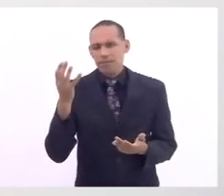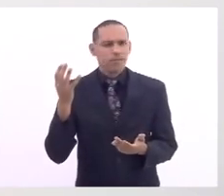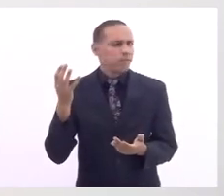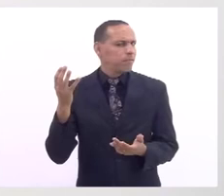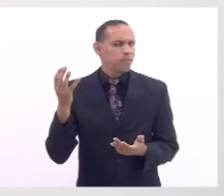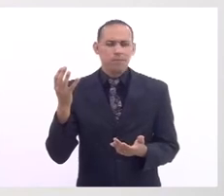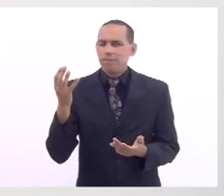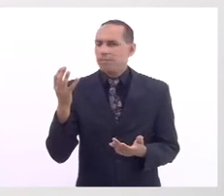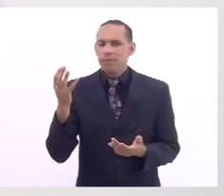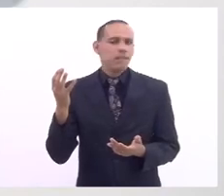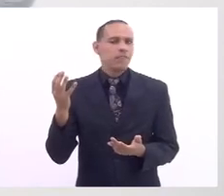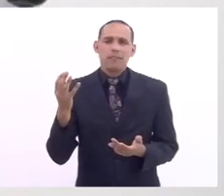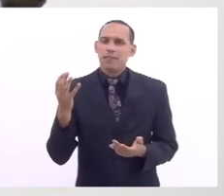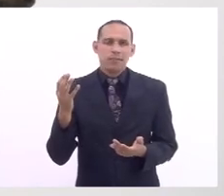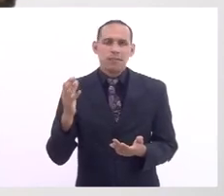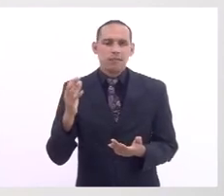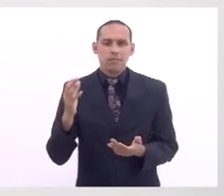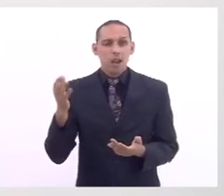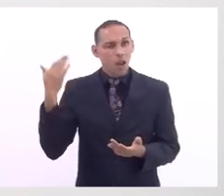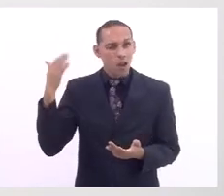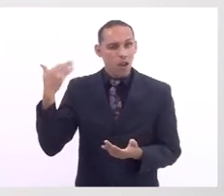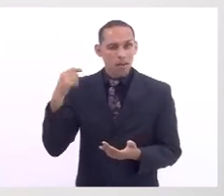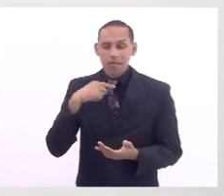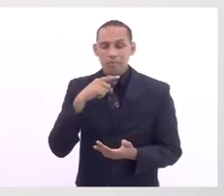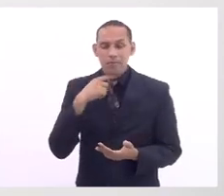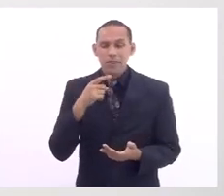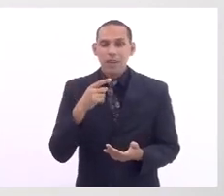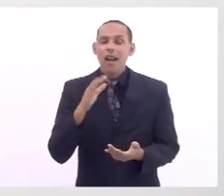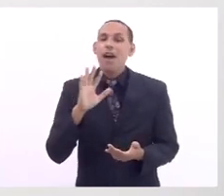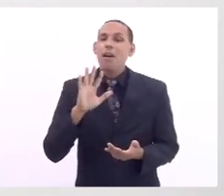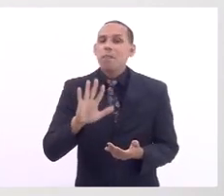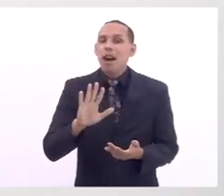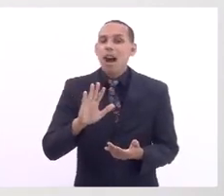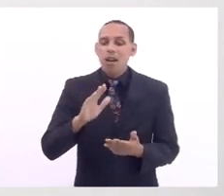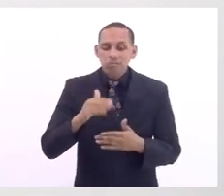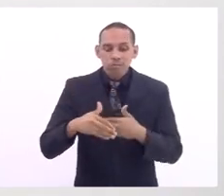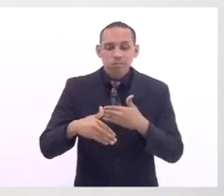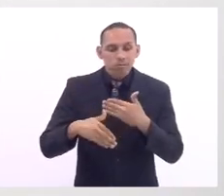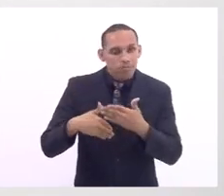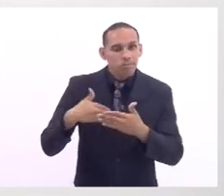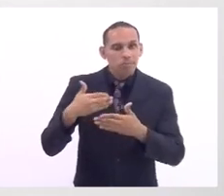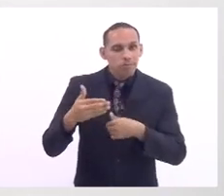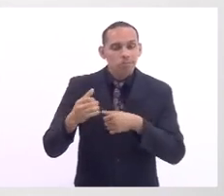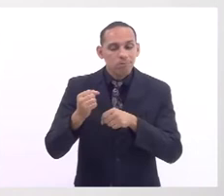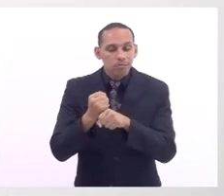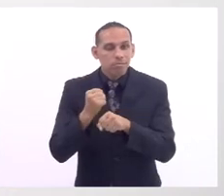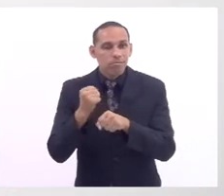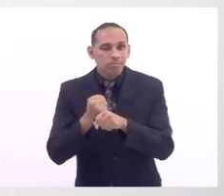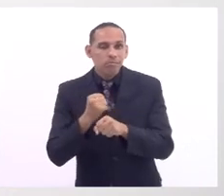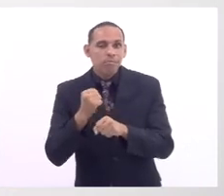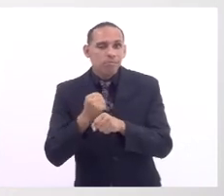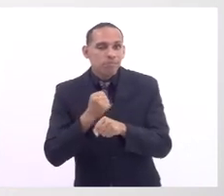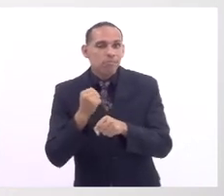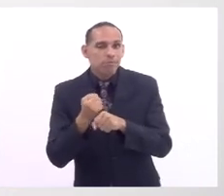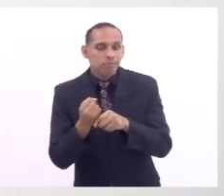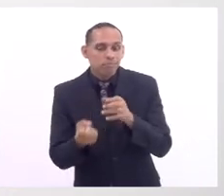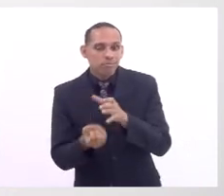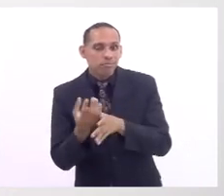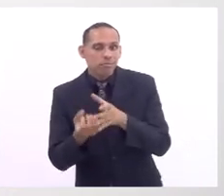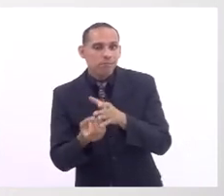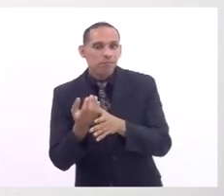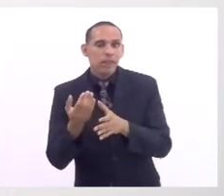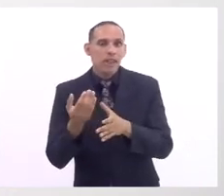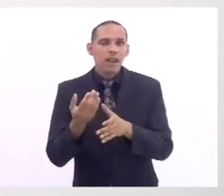pegada não foi possível de início foi uma construção e logo de cara dias depois dessas tratativas